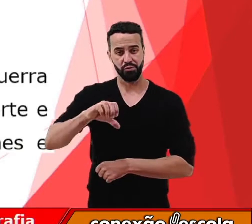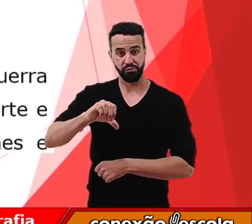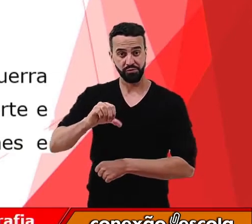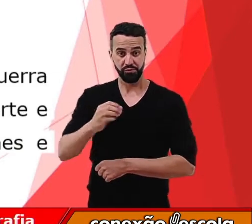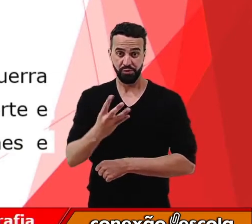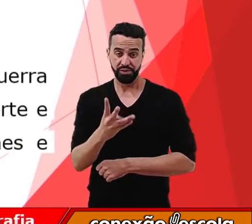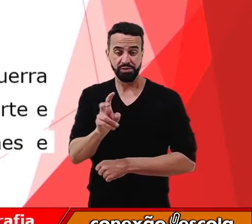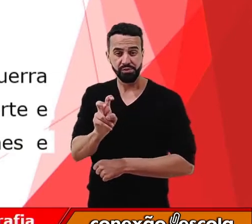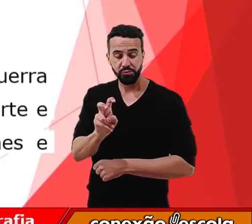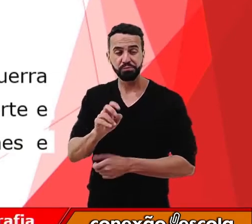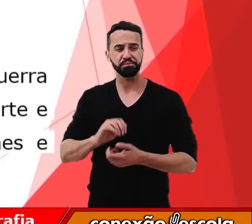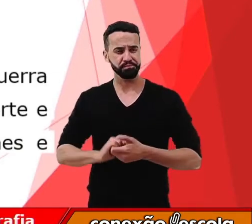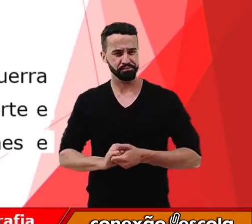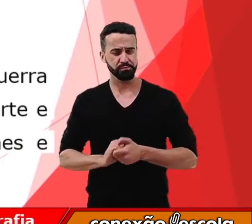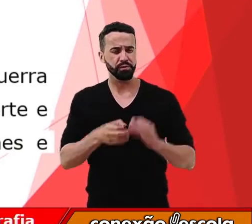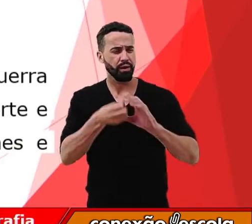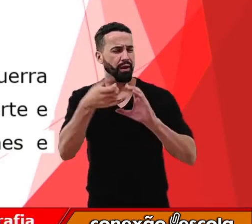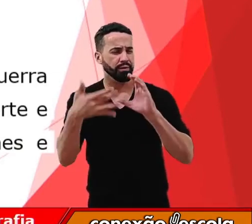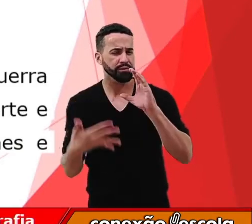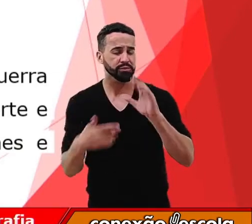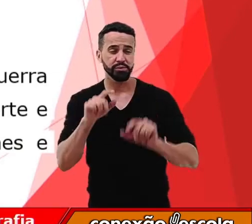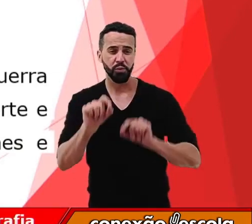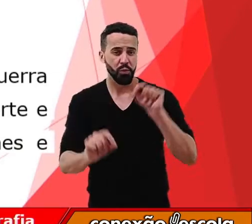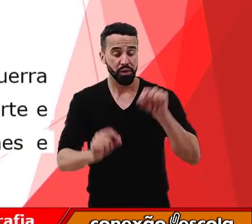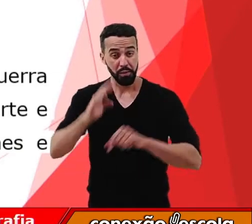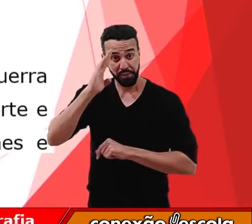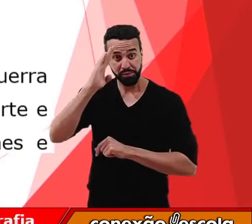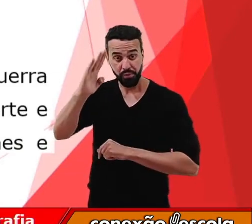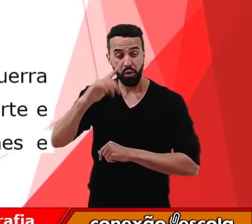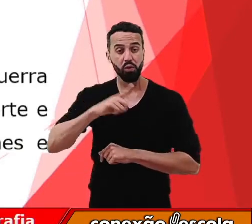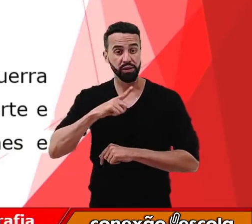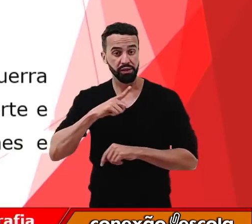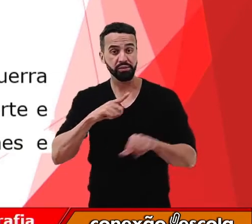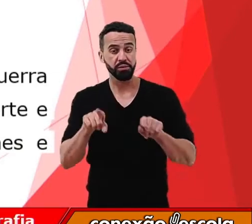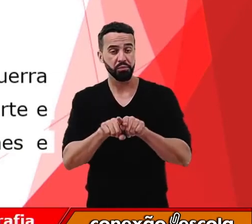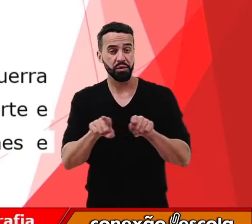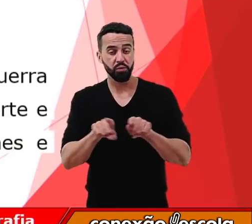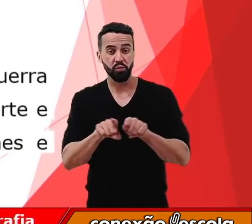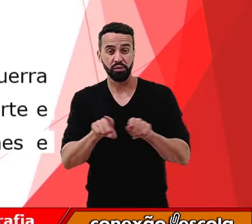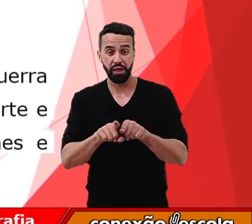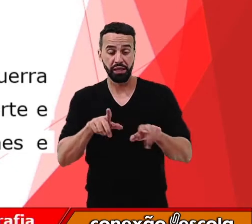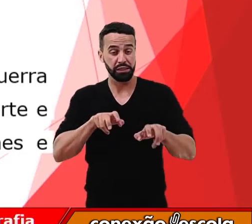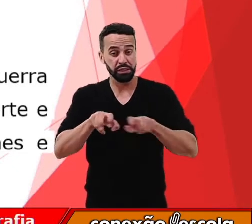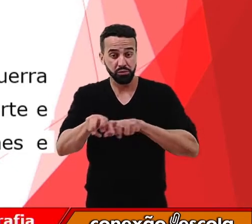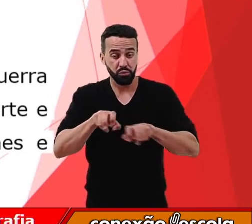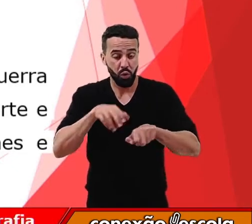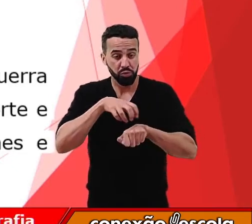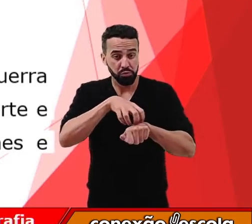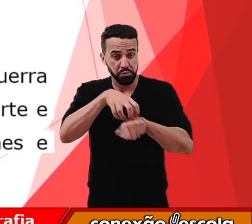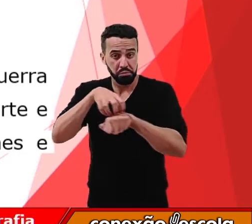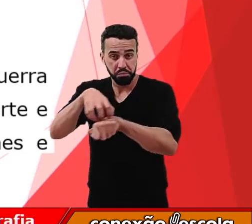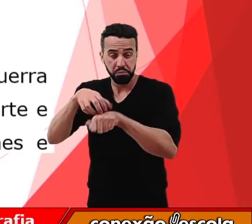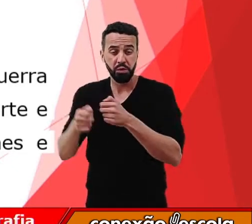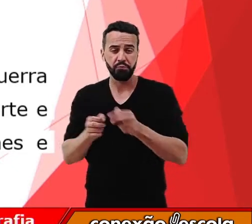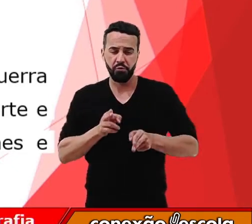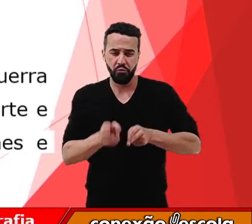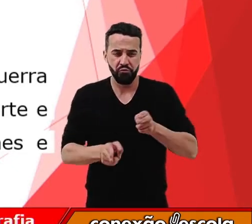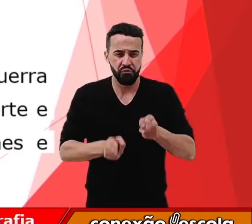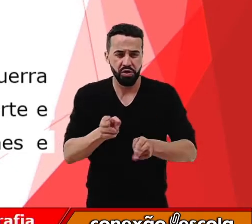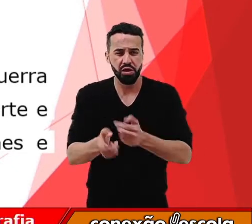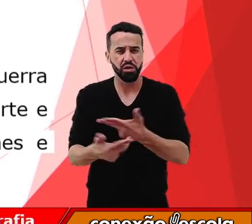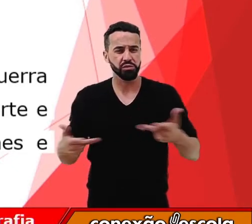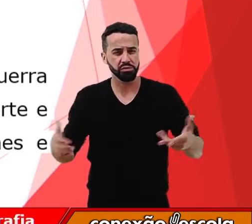características são os avanços no transporte e na comunicação. O uso das ferrovias,